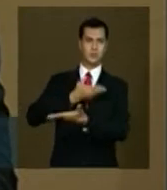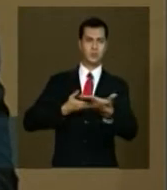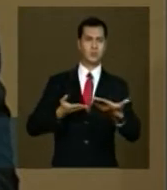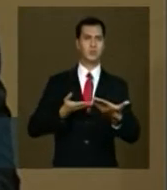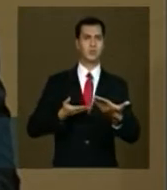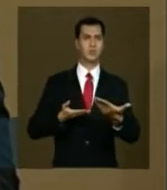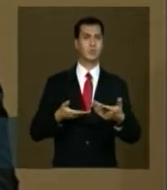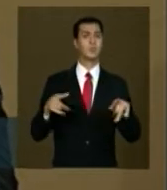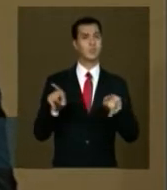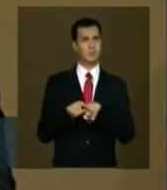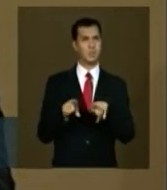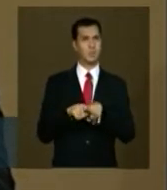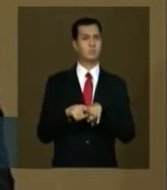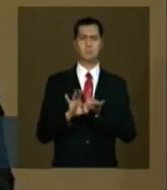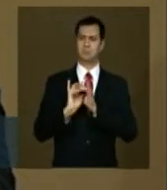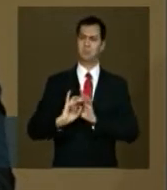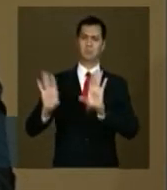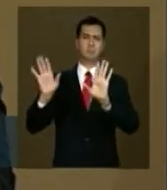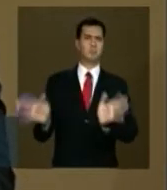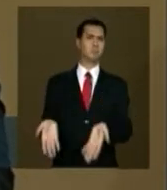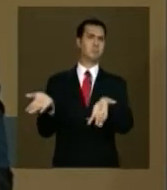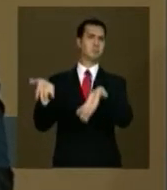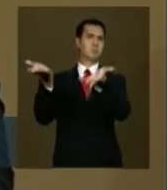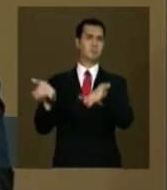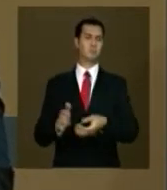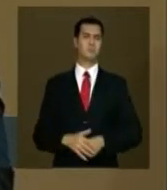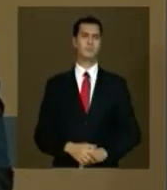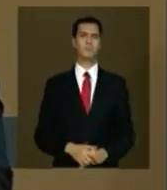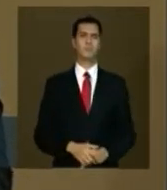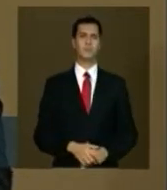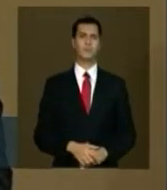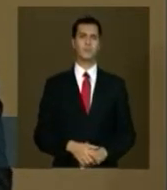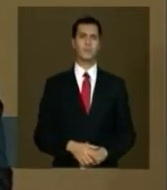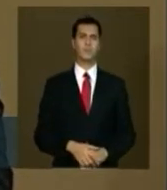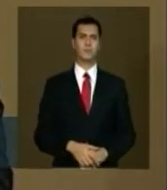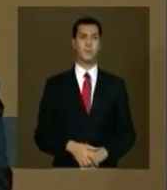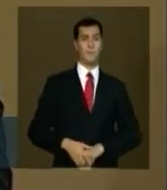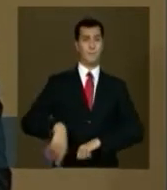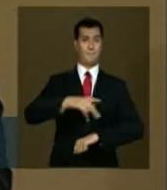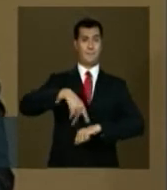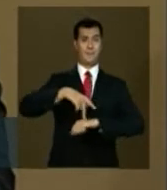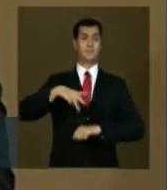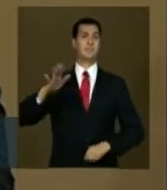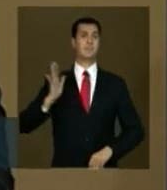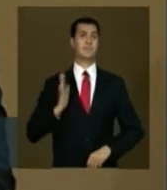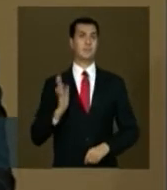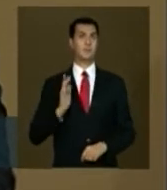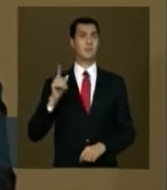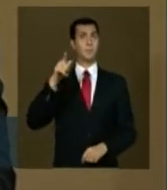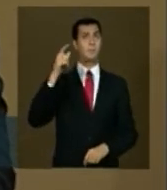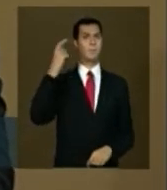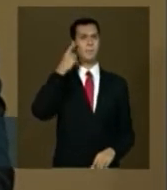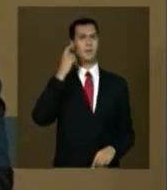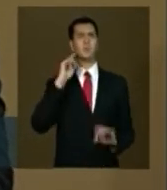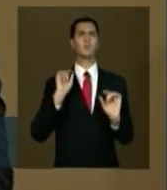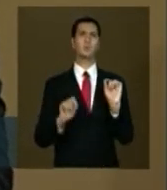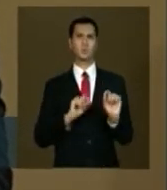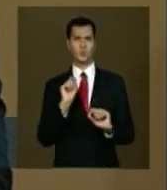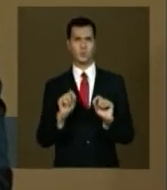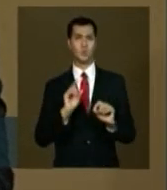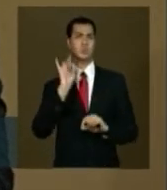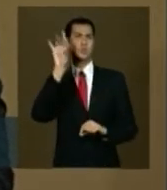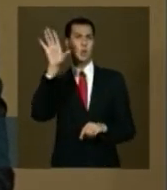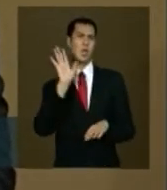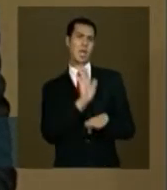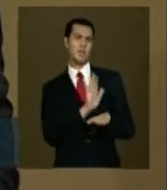autonomia das autoridades nacionais os países em desenvolvimento não devem ser vistos como meros receptores ou provedores de